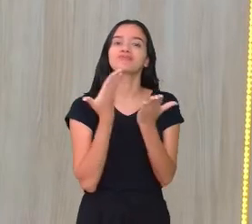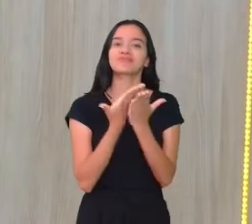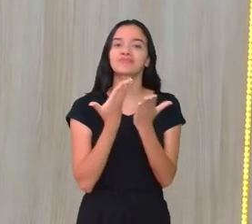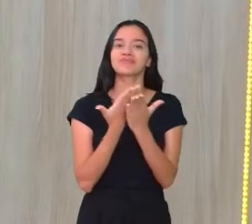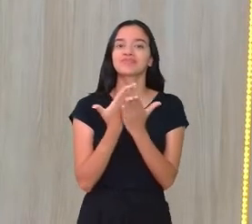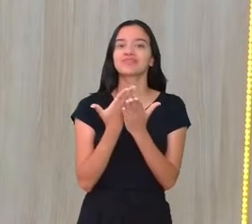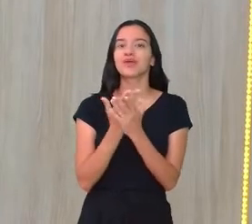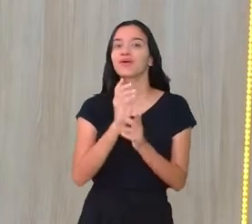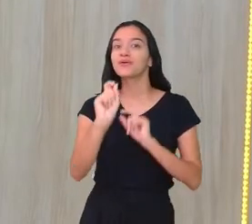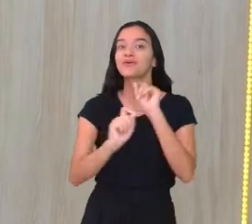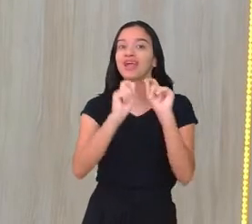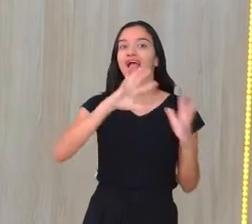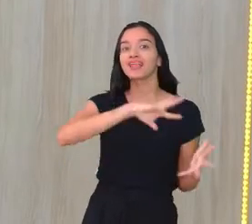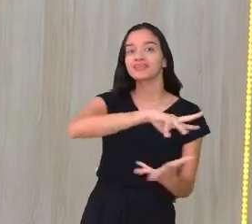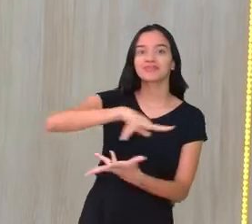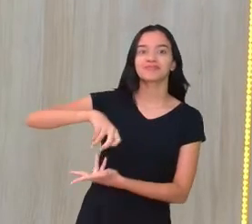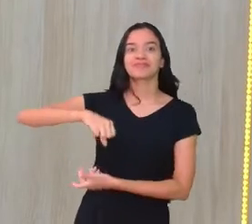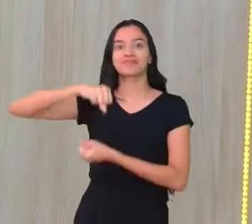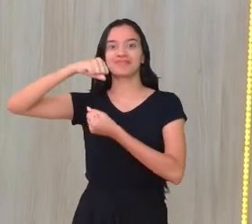aula de